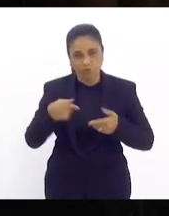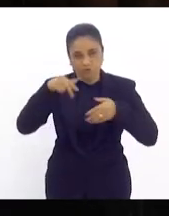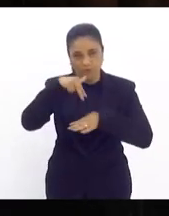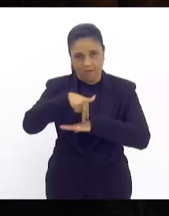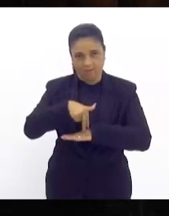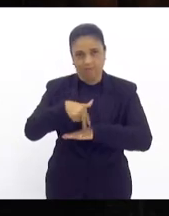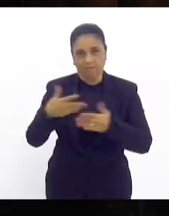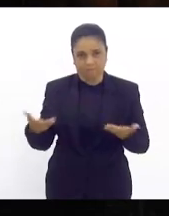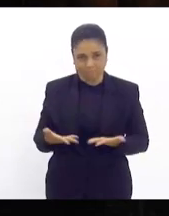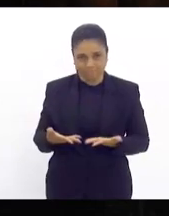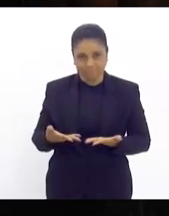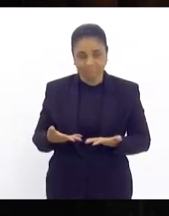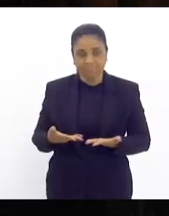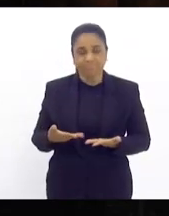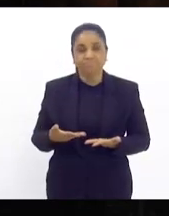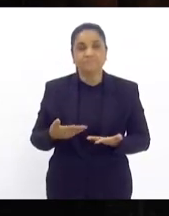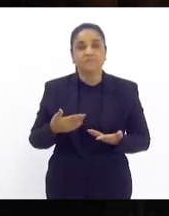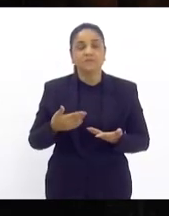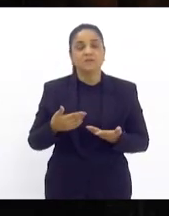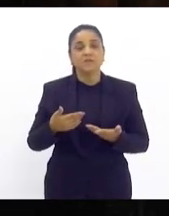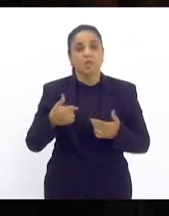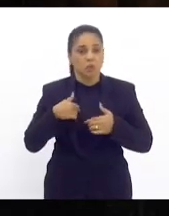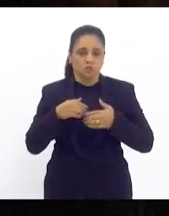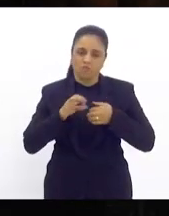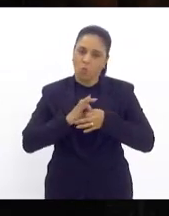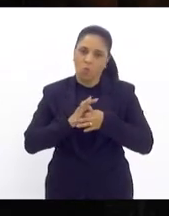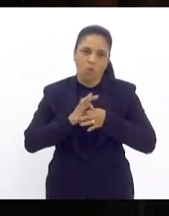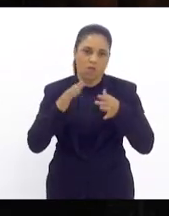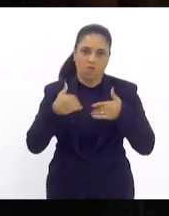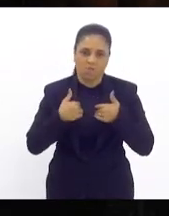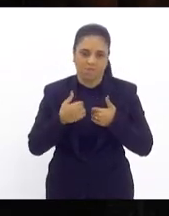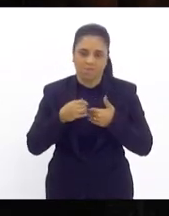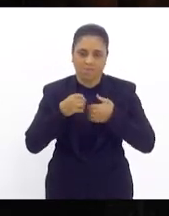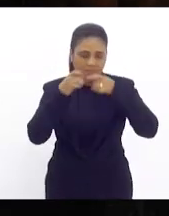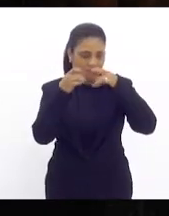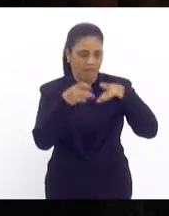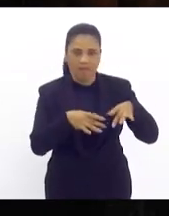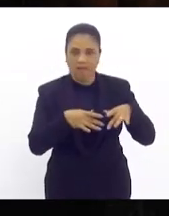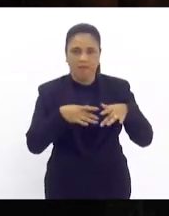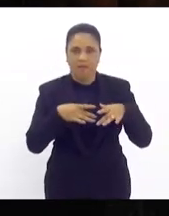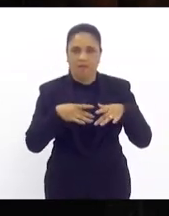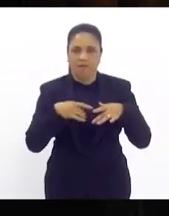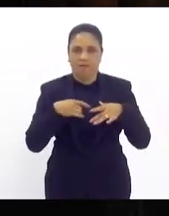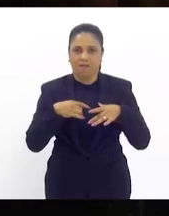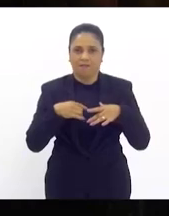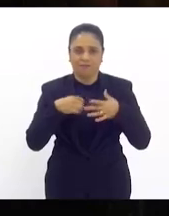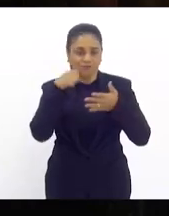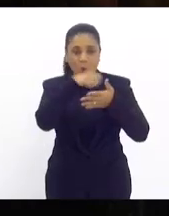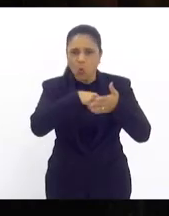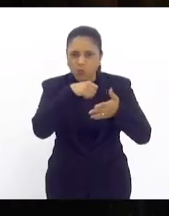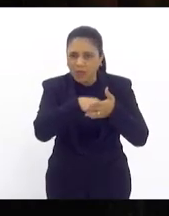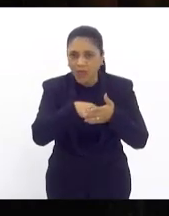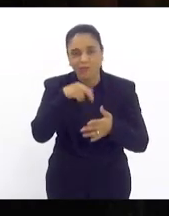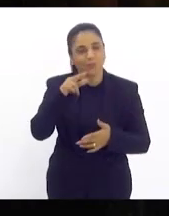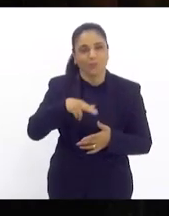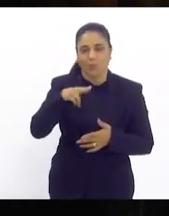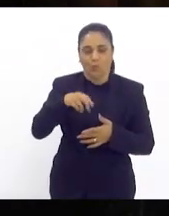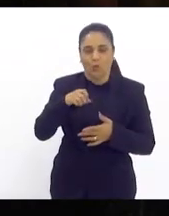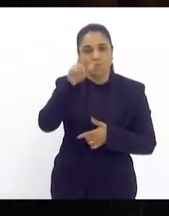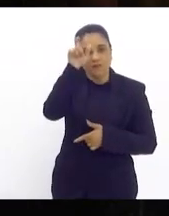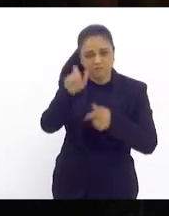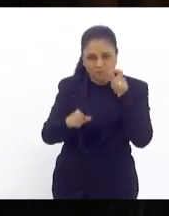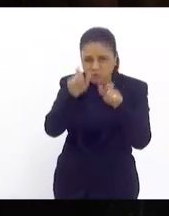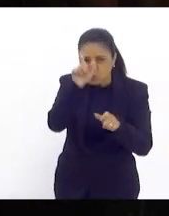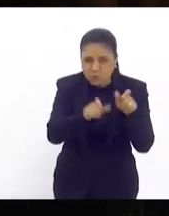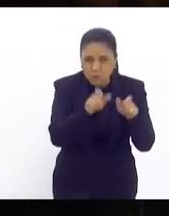por isso que a gente não vai abrir mão de lutar por aqueles e aquelas que